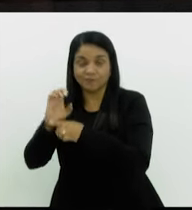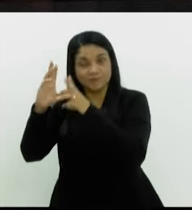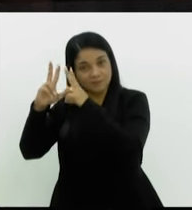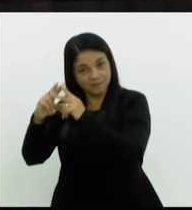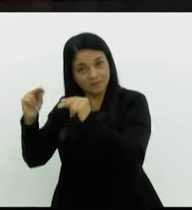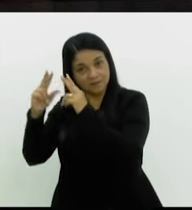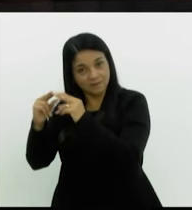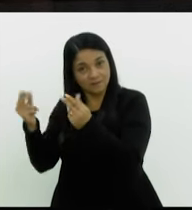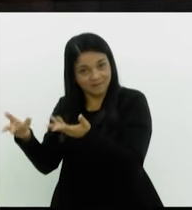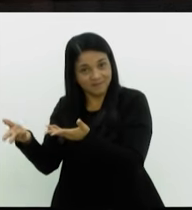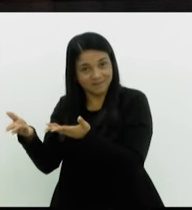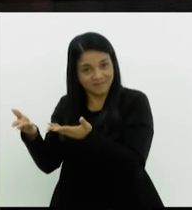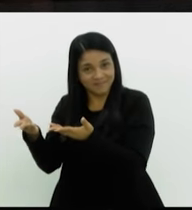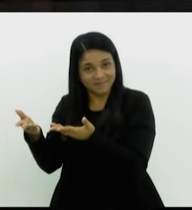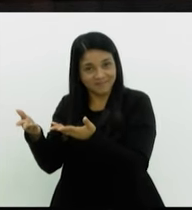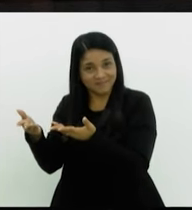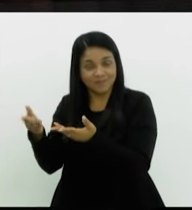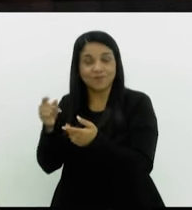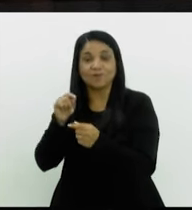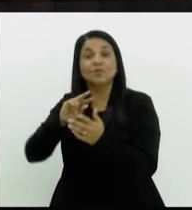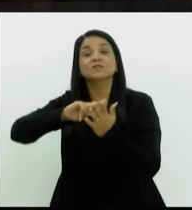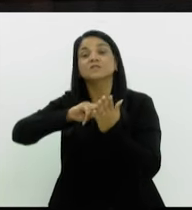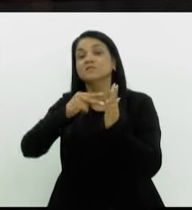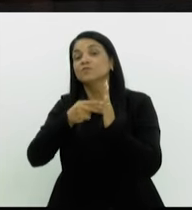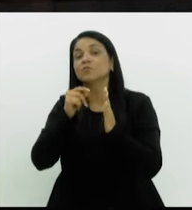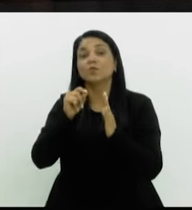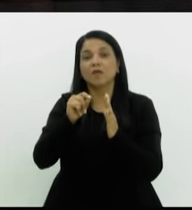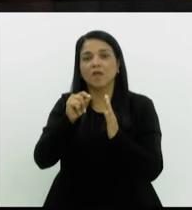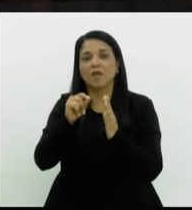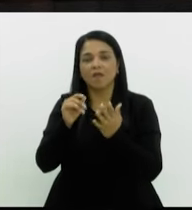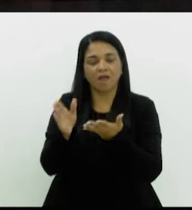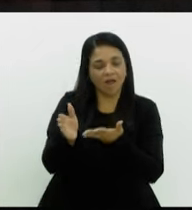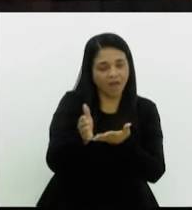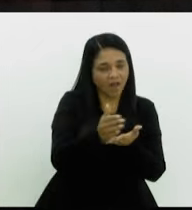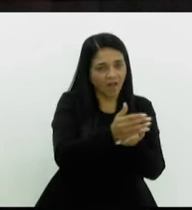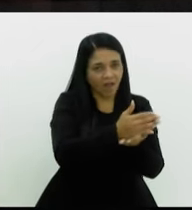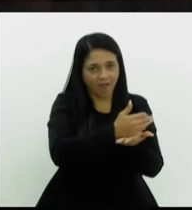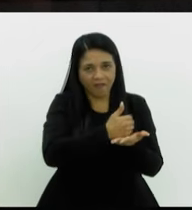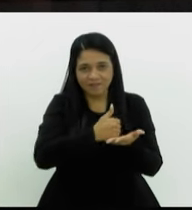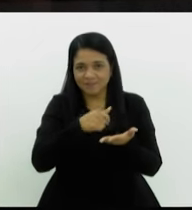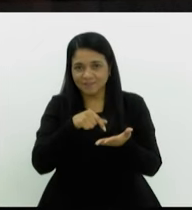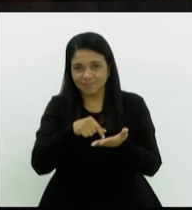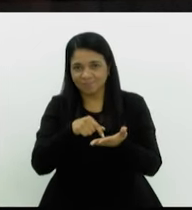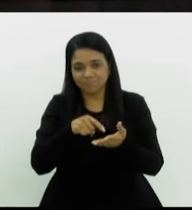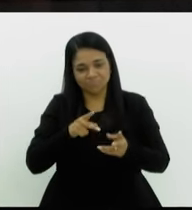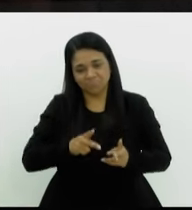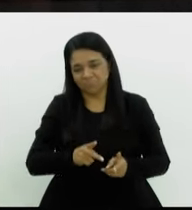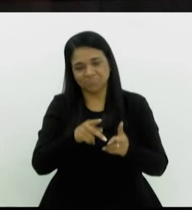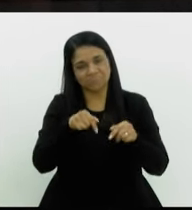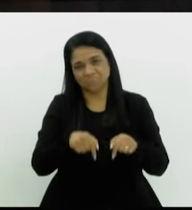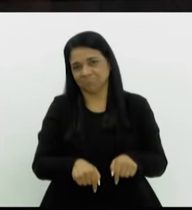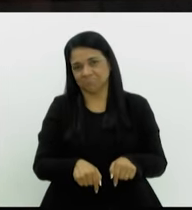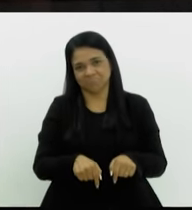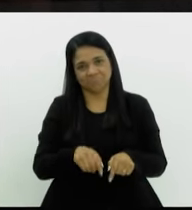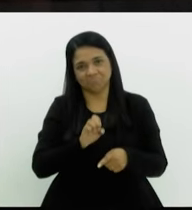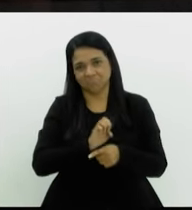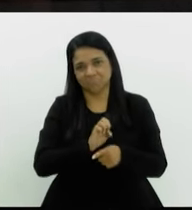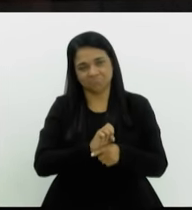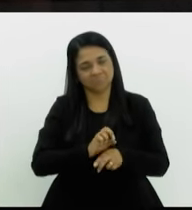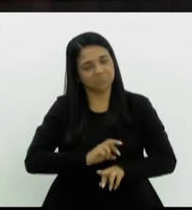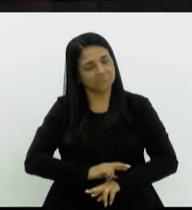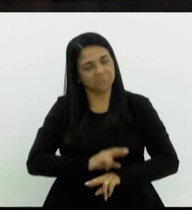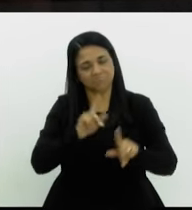significa dizer que a arrecadação não permanece no nosso estado, na nossa